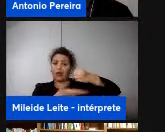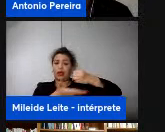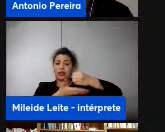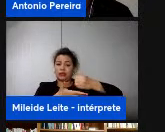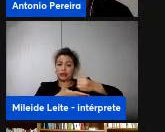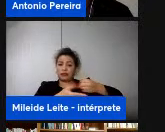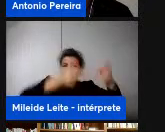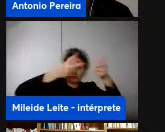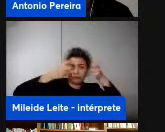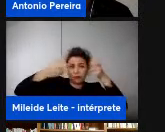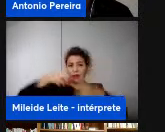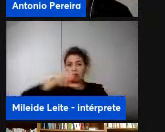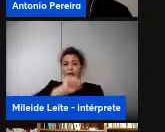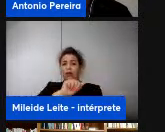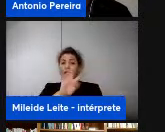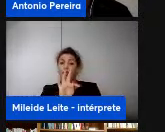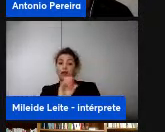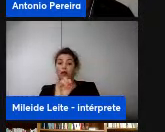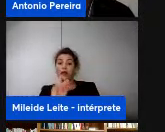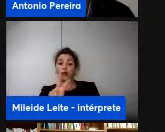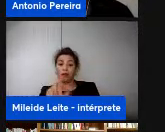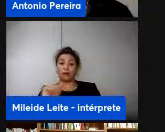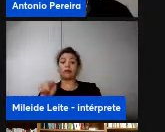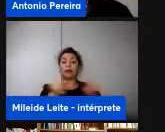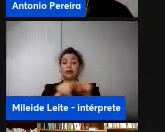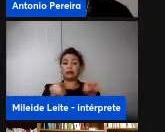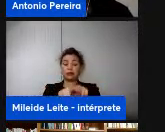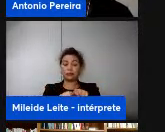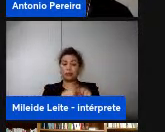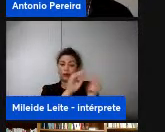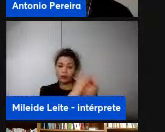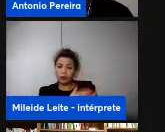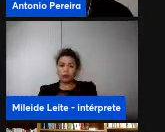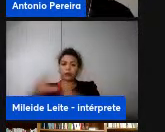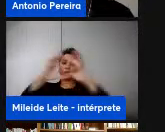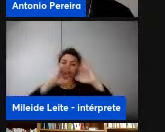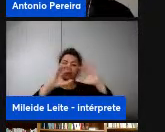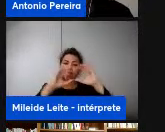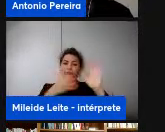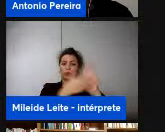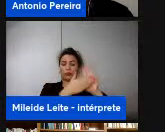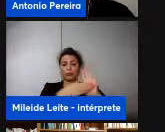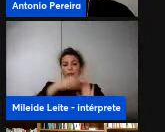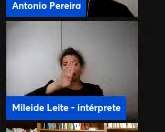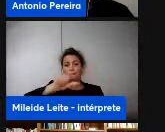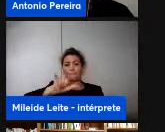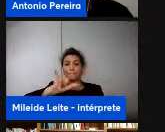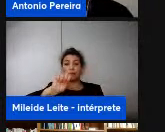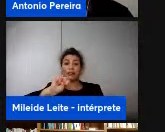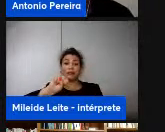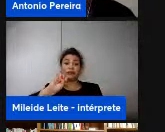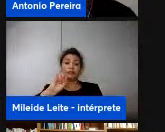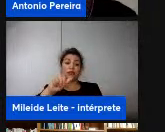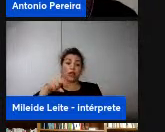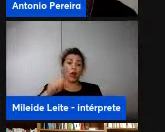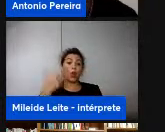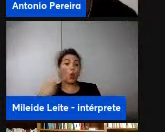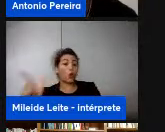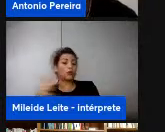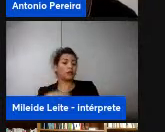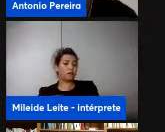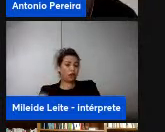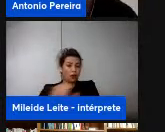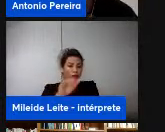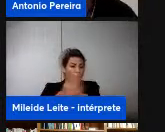inferência ativa e do cérebro bayesiano. Uma outra maneira de interpretar esse processo